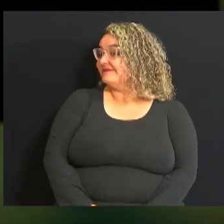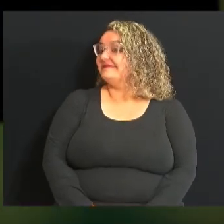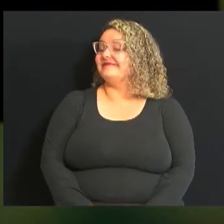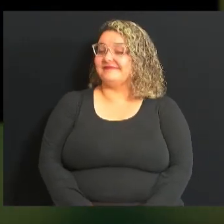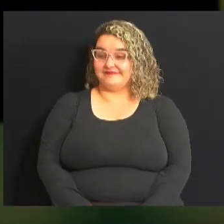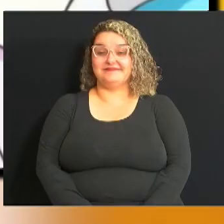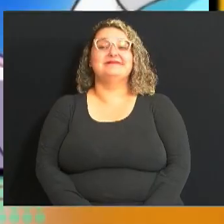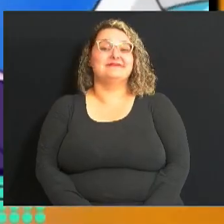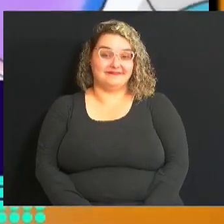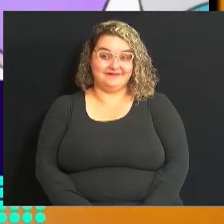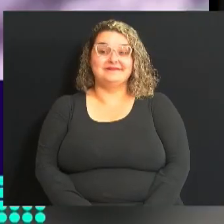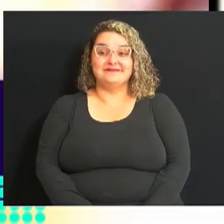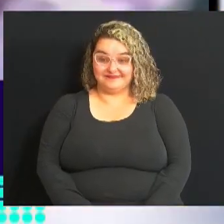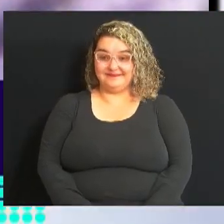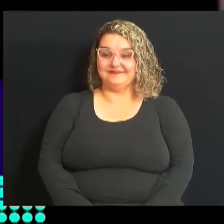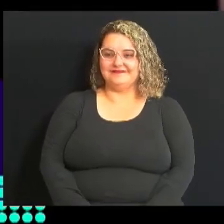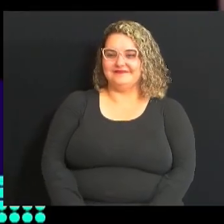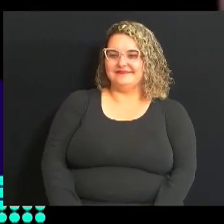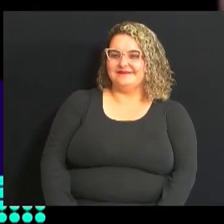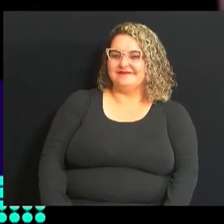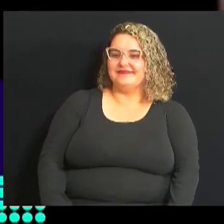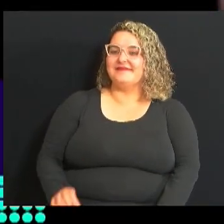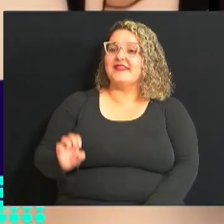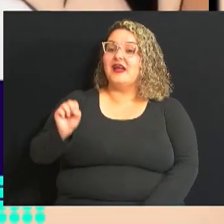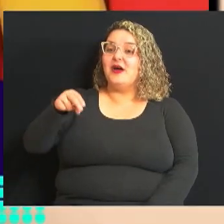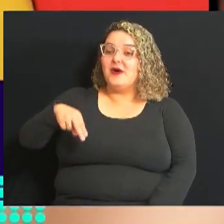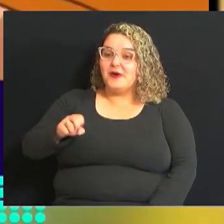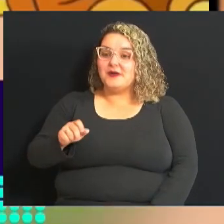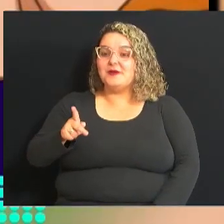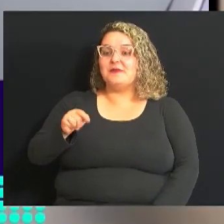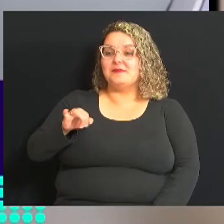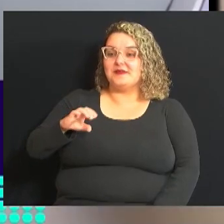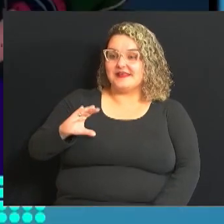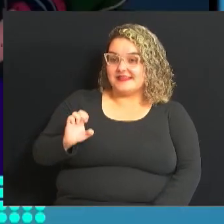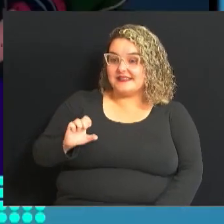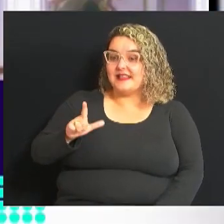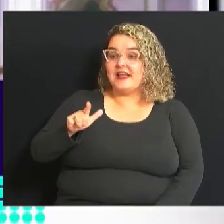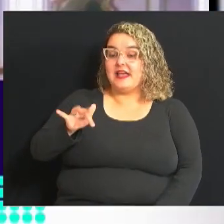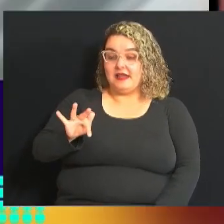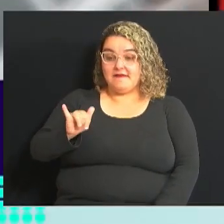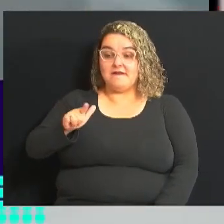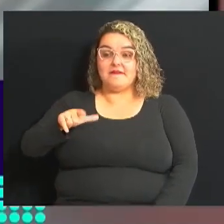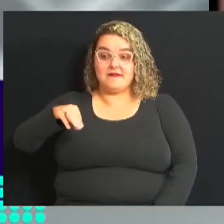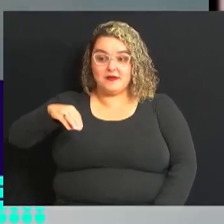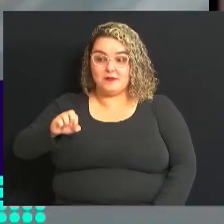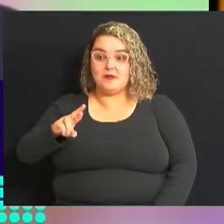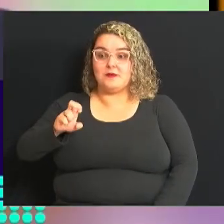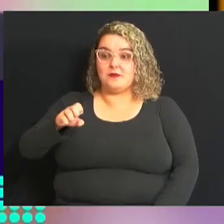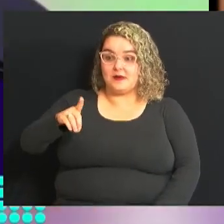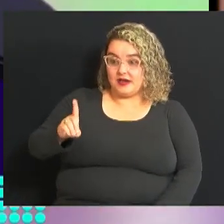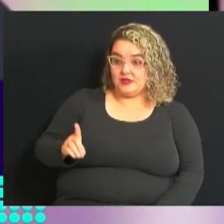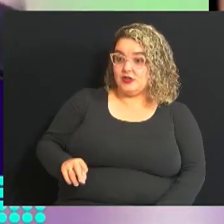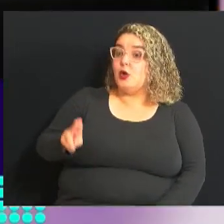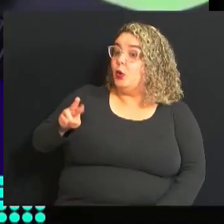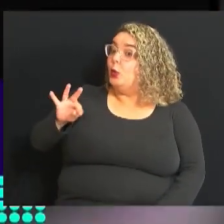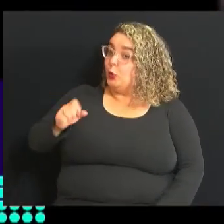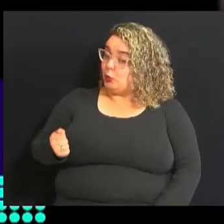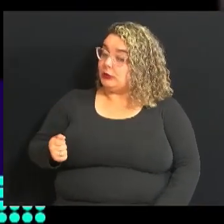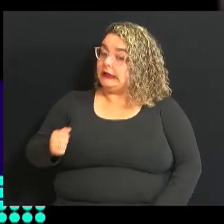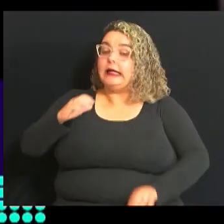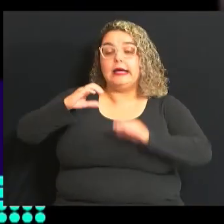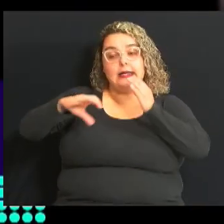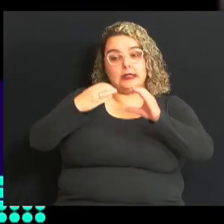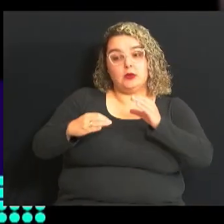Lilo, Crocodilo. Em One Piece Filme Red, todos conhecerão Uta, a cantora mais amada do